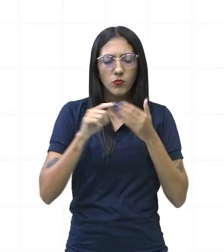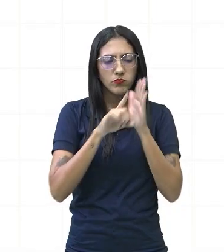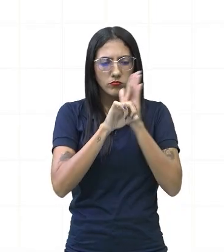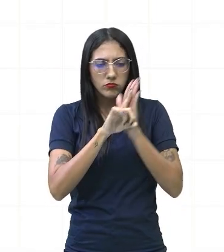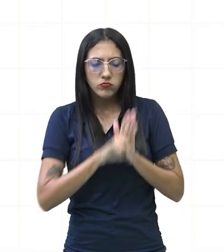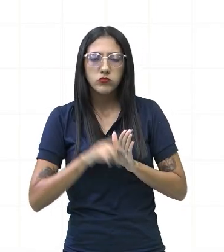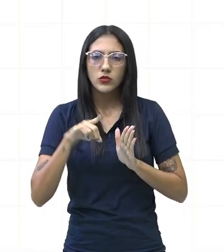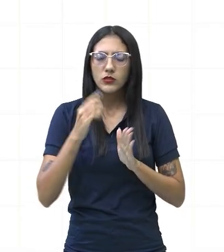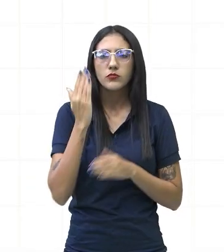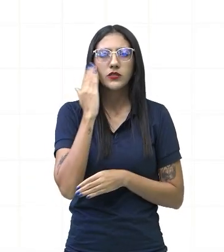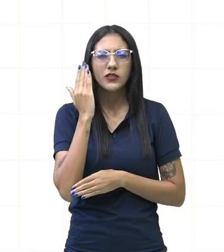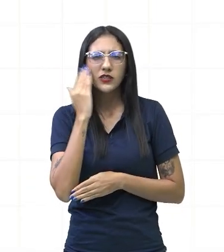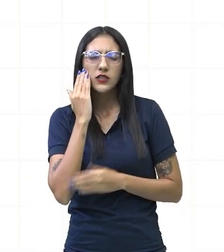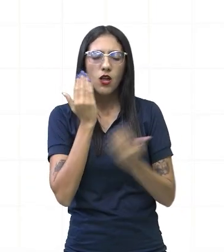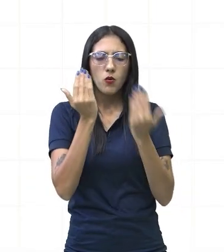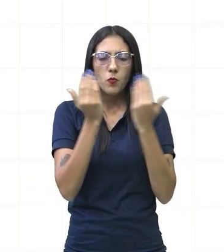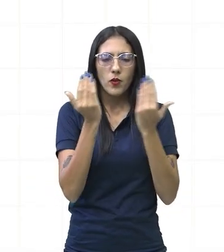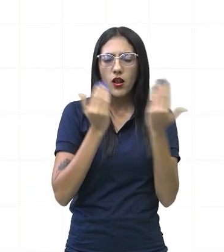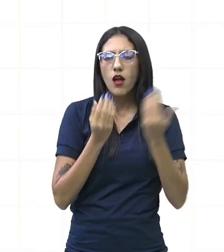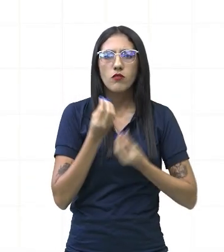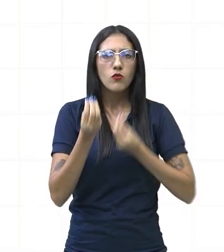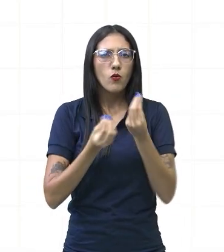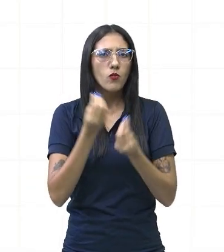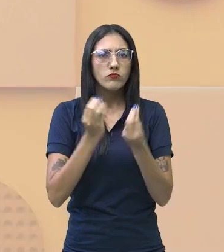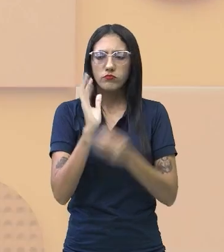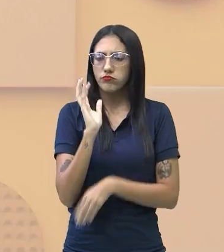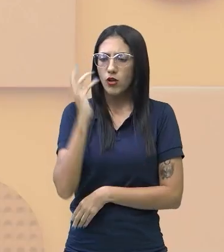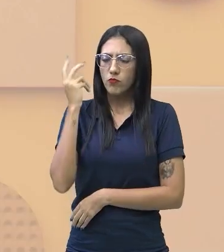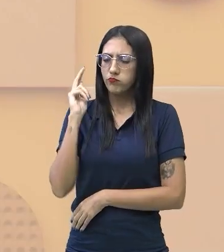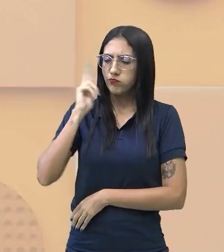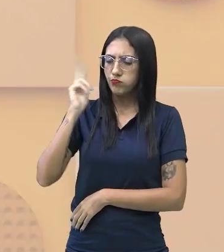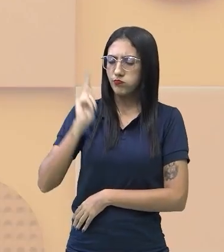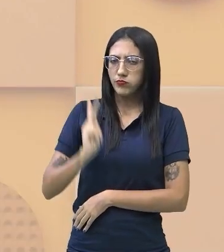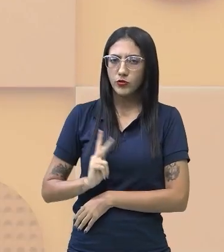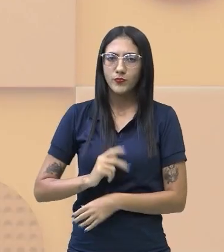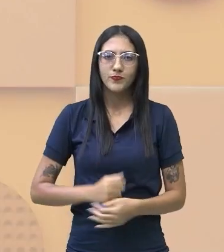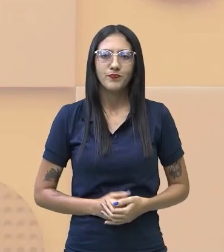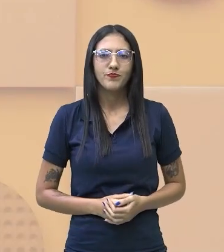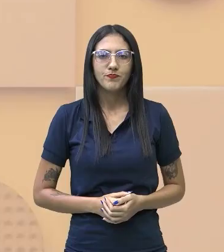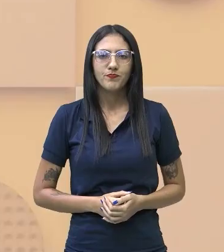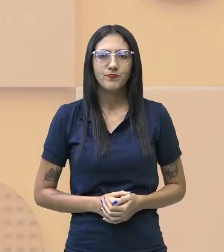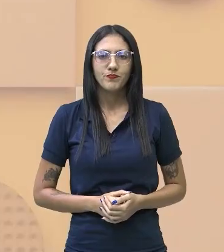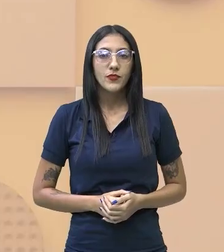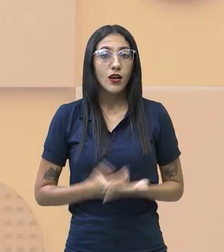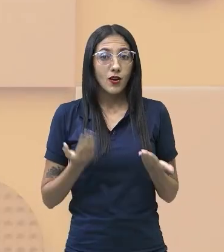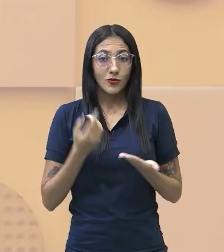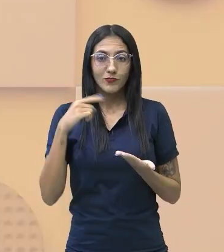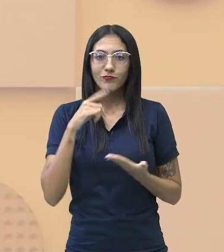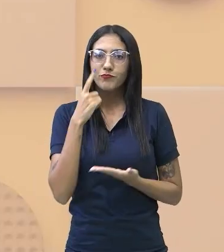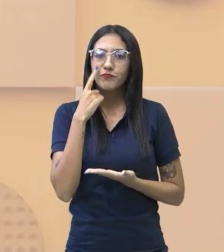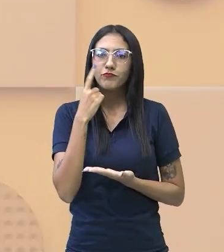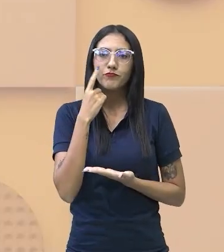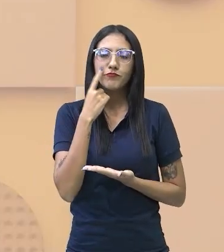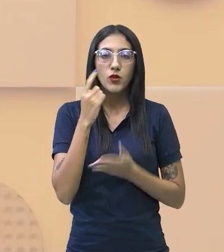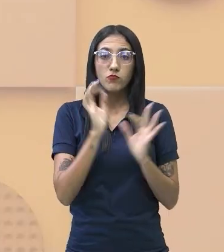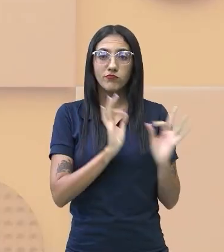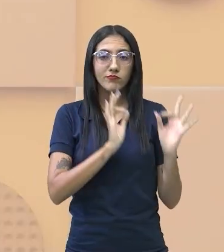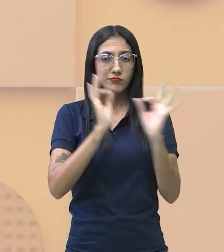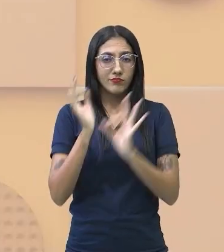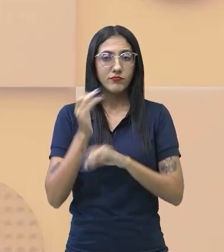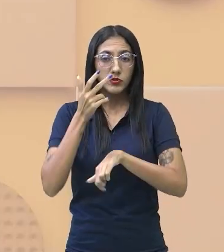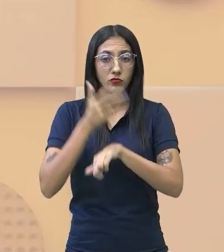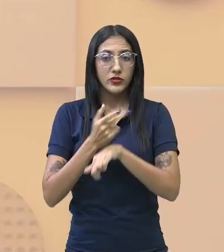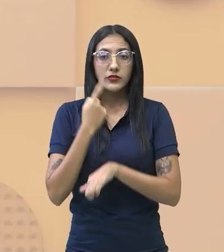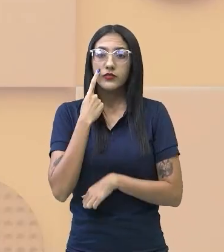principais acontecimentos das sociedades. Então, convido vocês a acompanharem, né? Nós temos, então, aí um videozinho para a